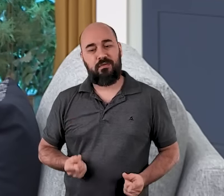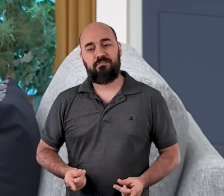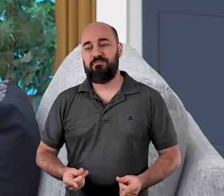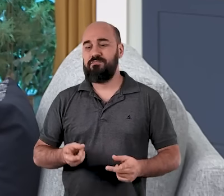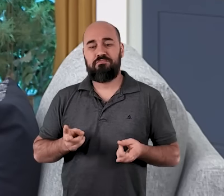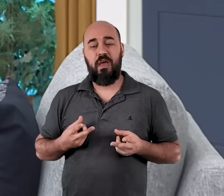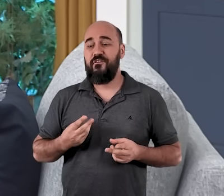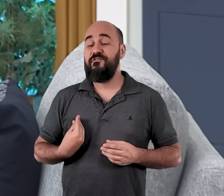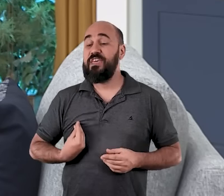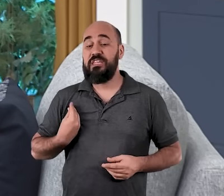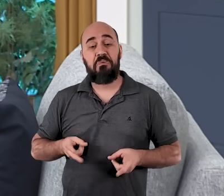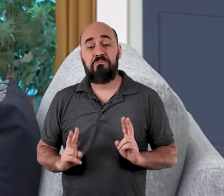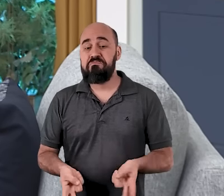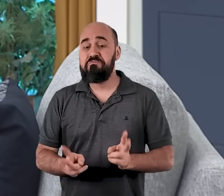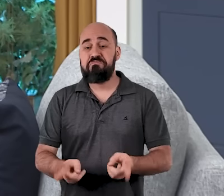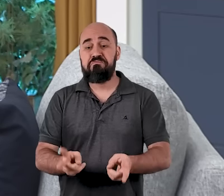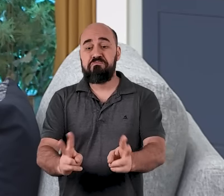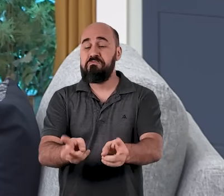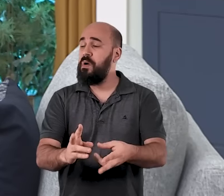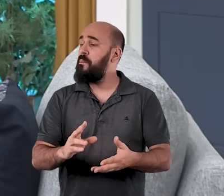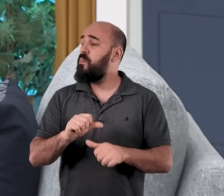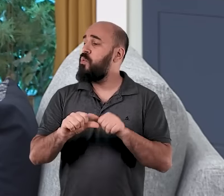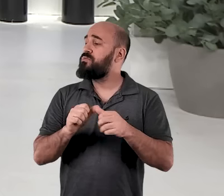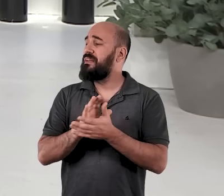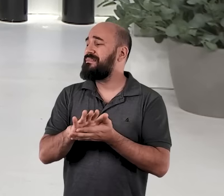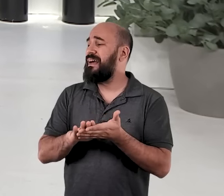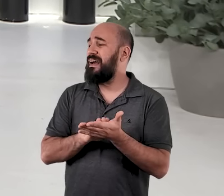jeito, nada muda.